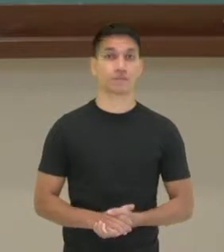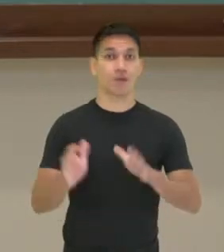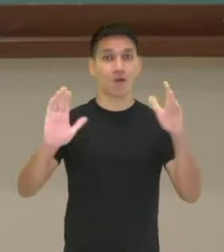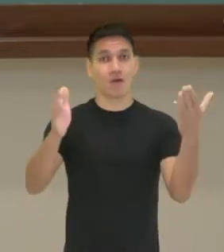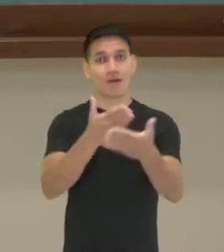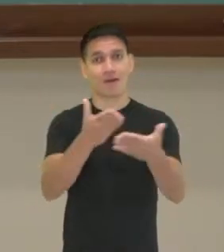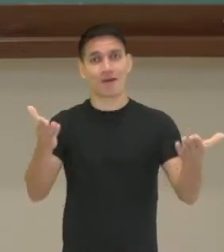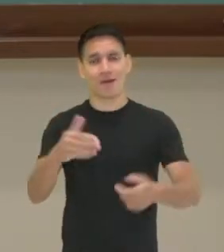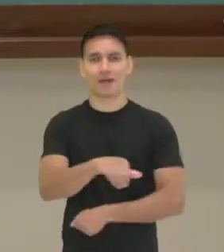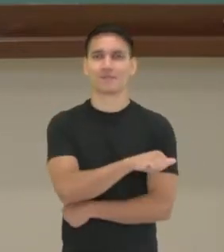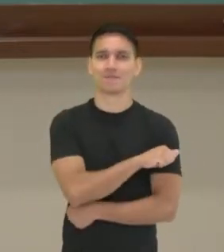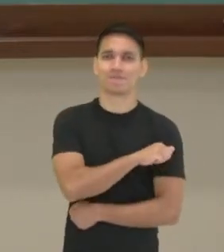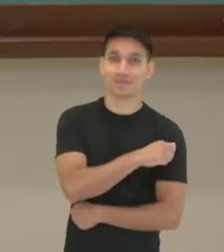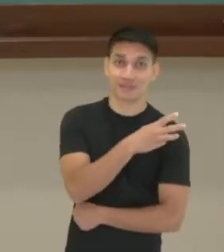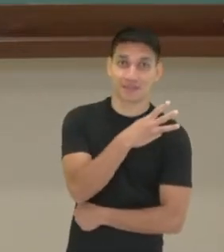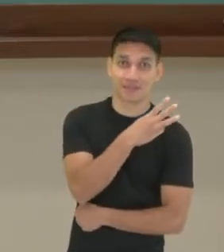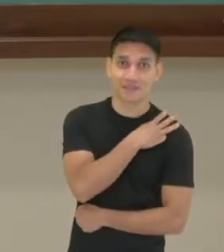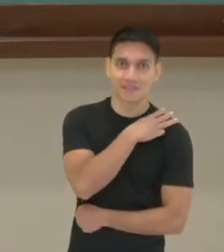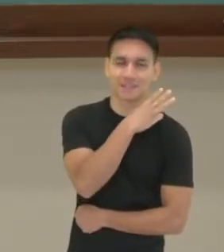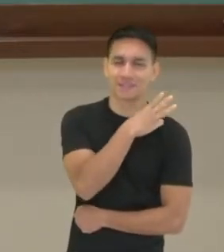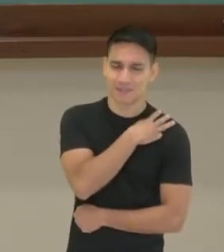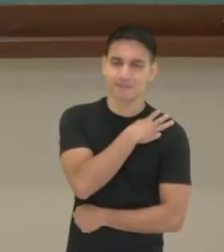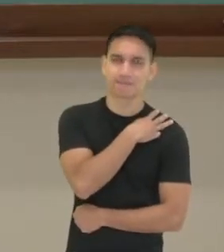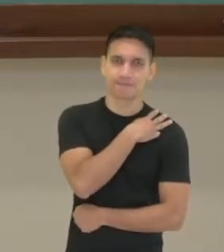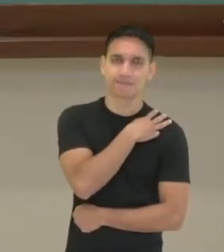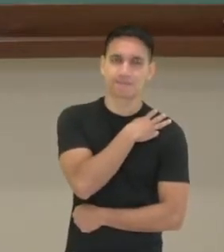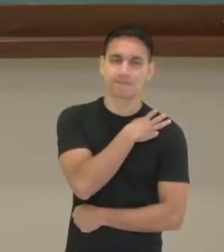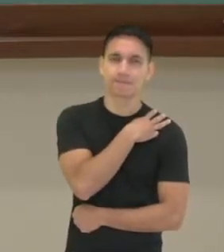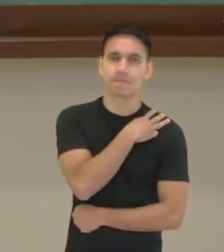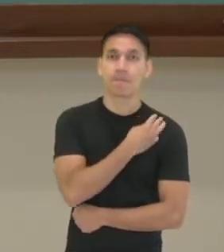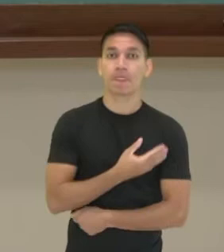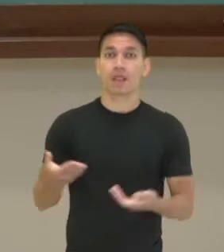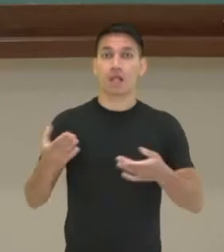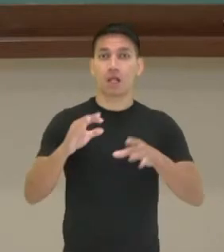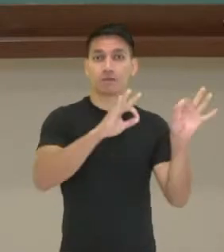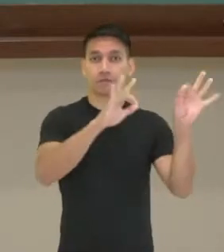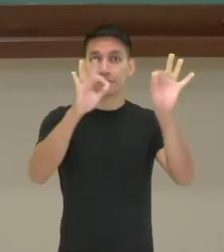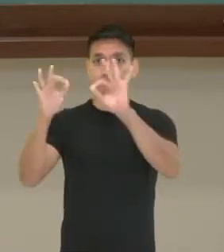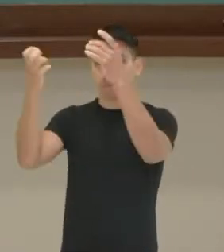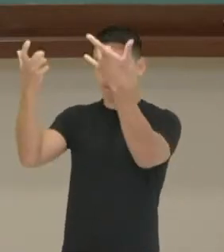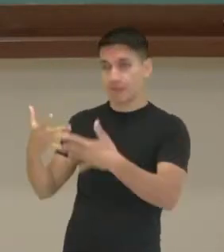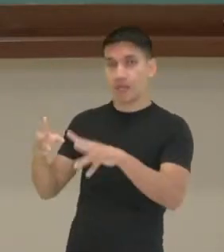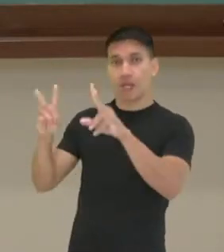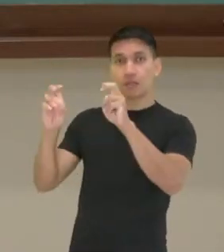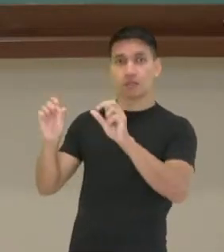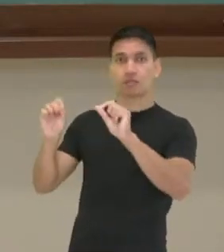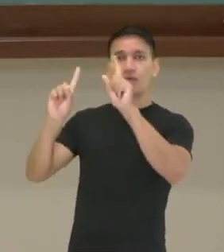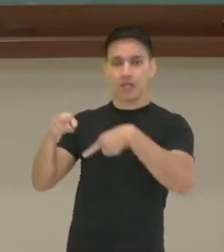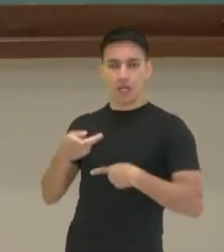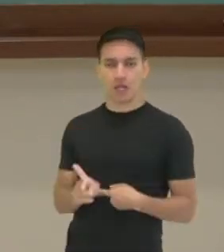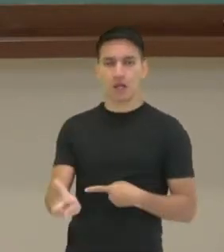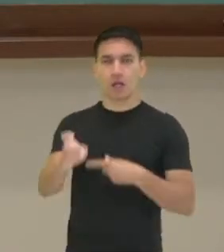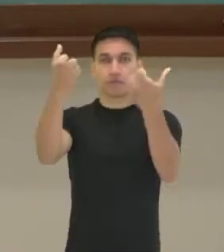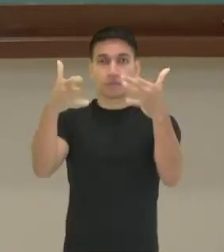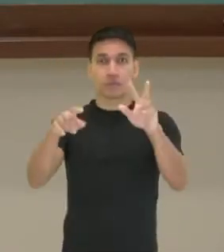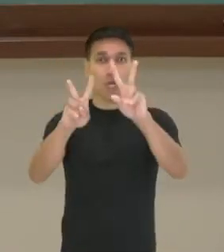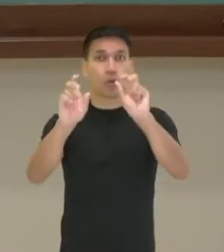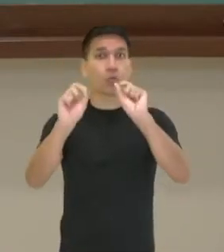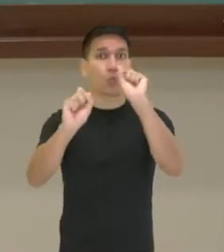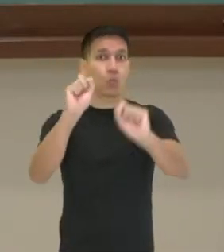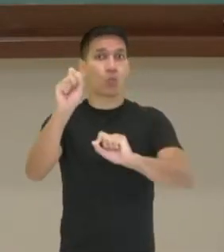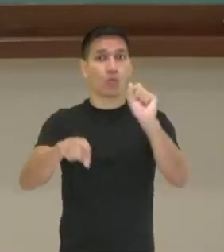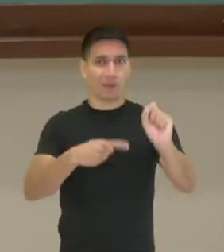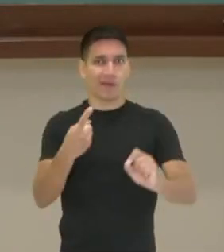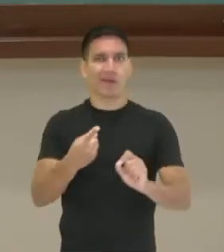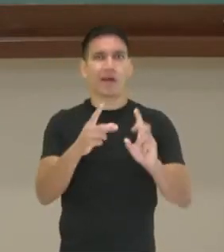Olá, estudantes da terceira série do ensino médio. Nesse vídeo vamos continuar trabalhando com o assunto